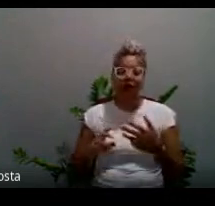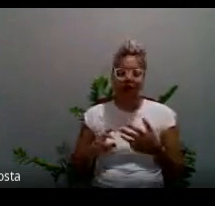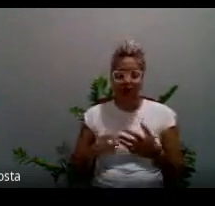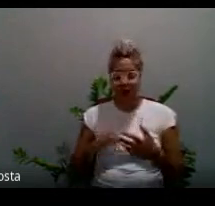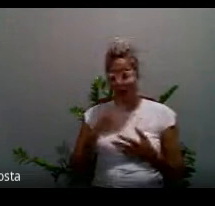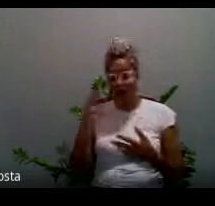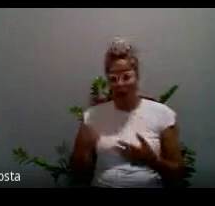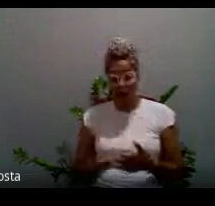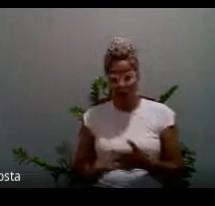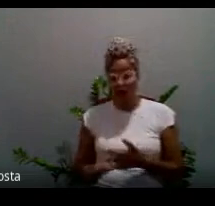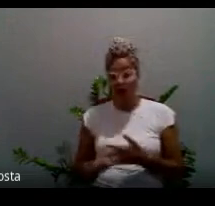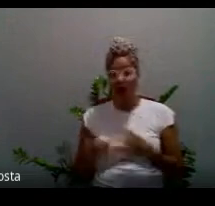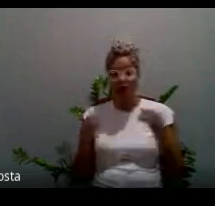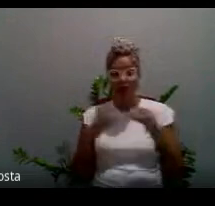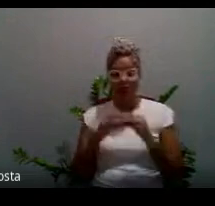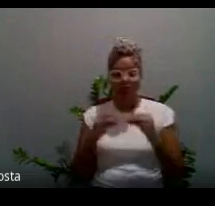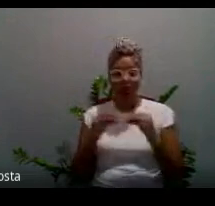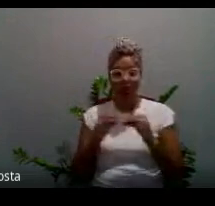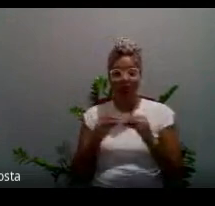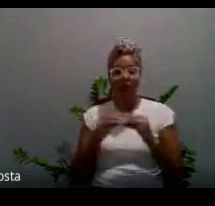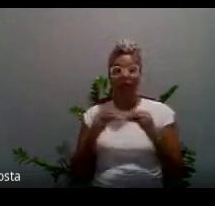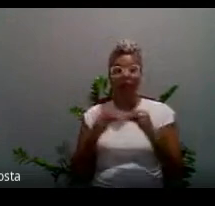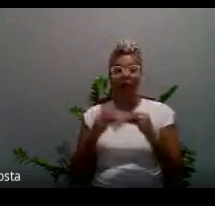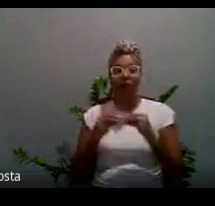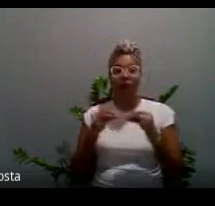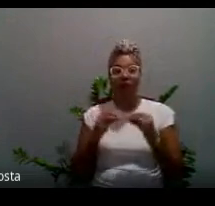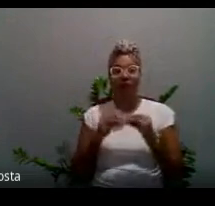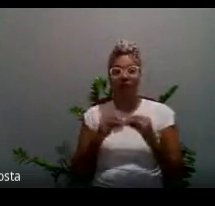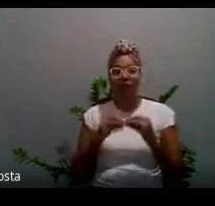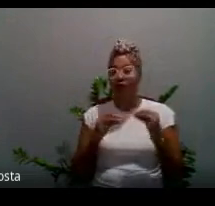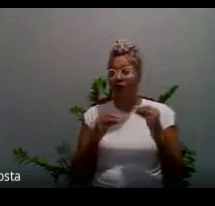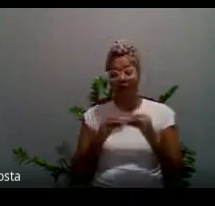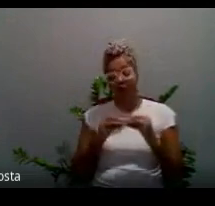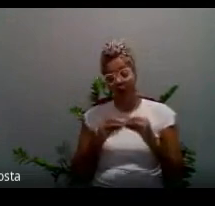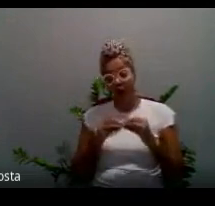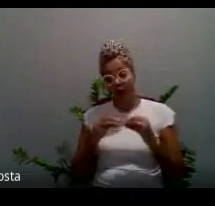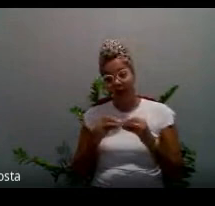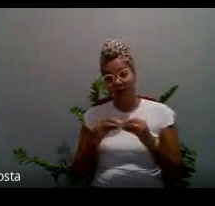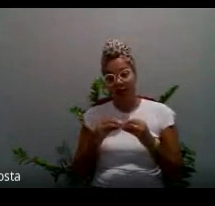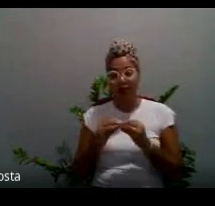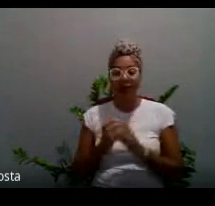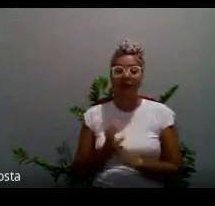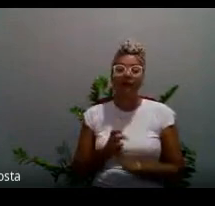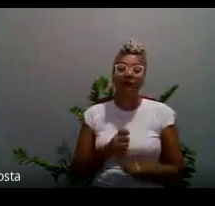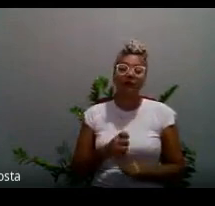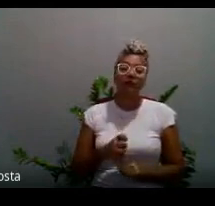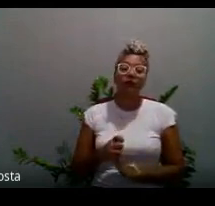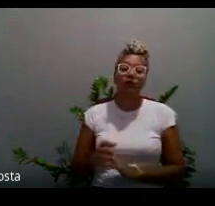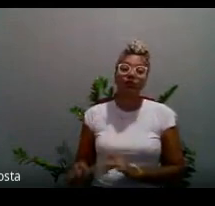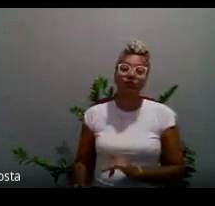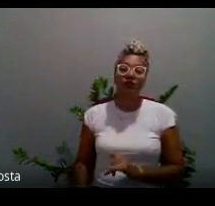datas importantes. Tudo isso está lá compilado, principalmente no site, no Instagram da SUPAI, onde a